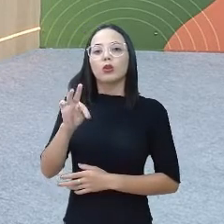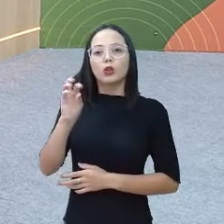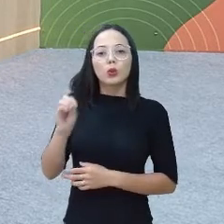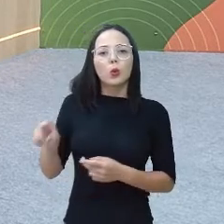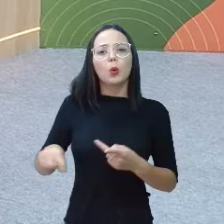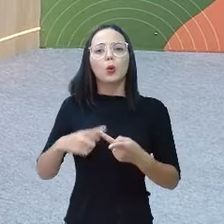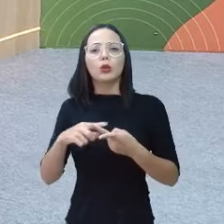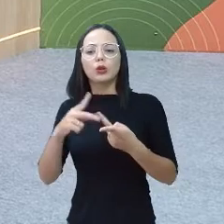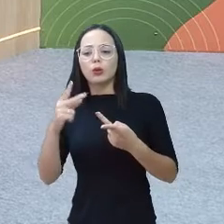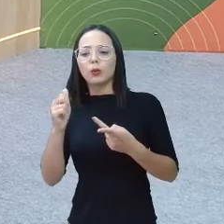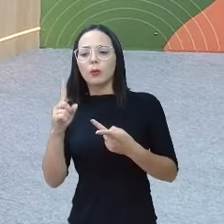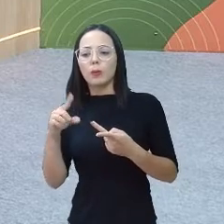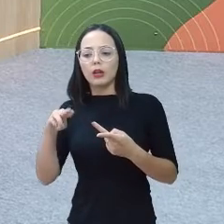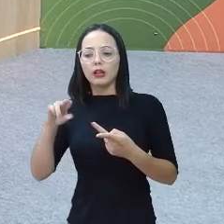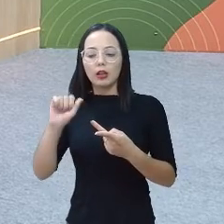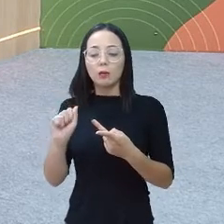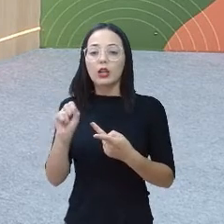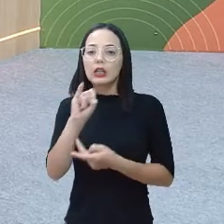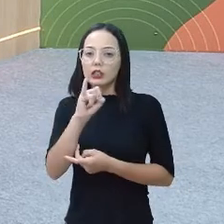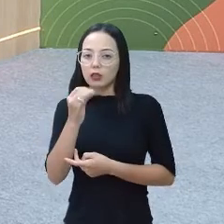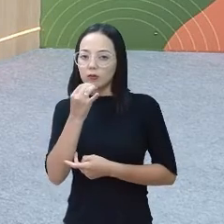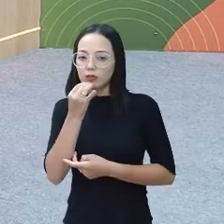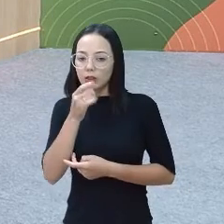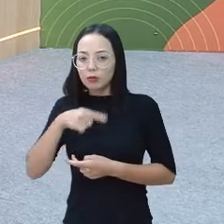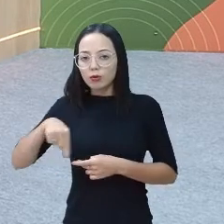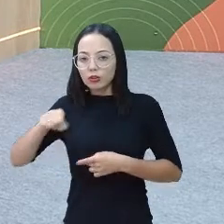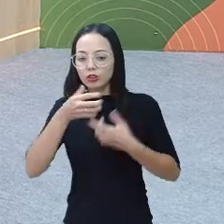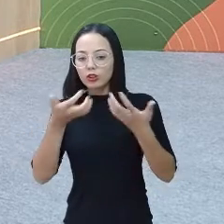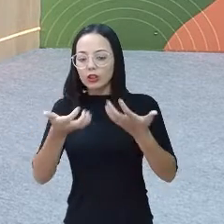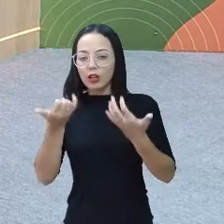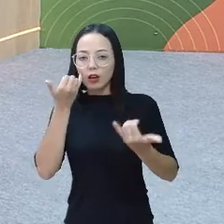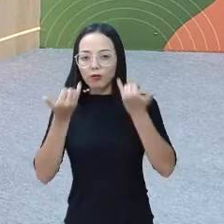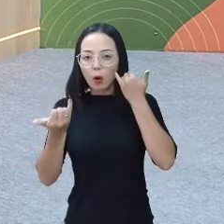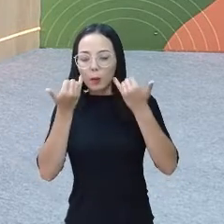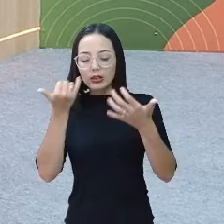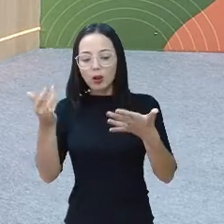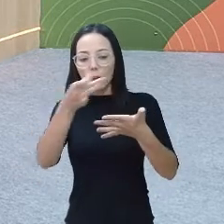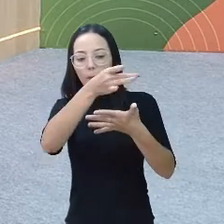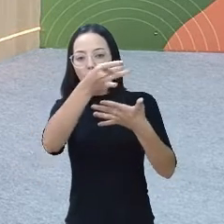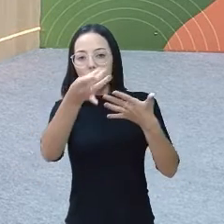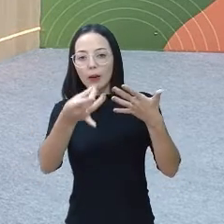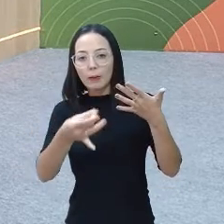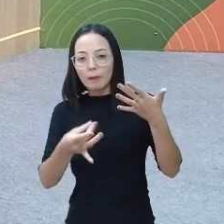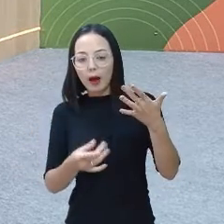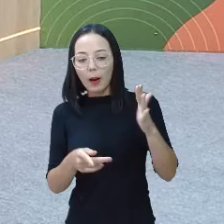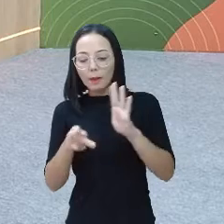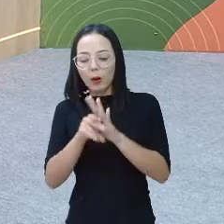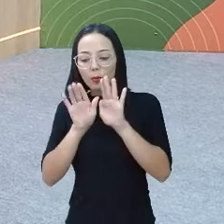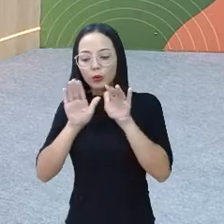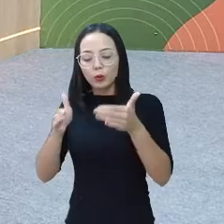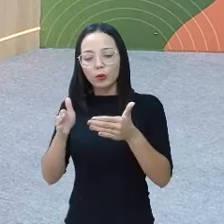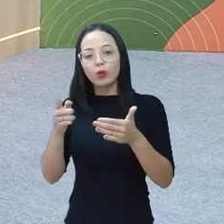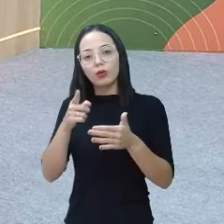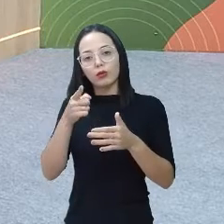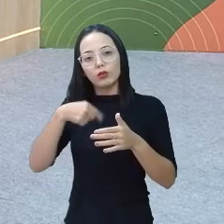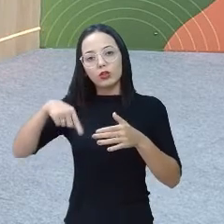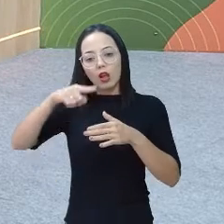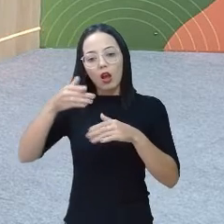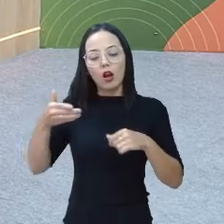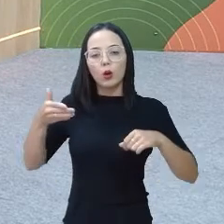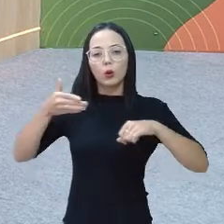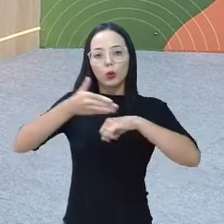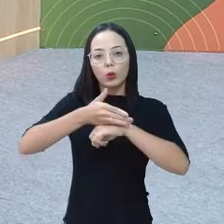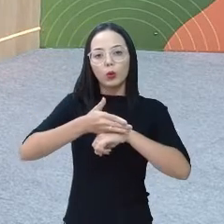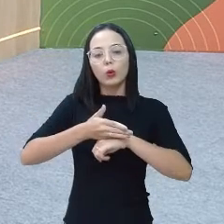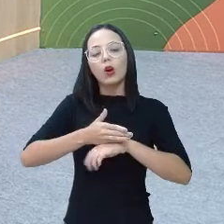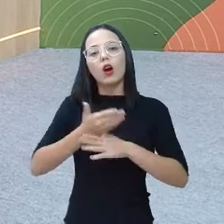da pandemia. E se vocês quiserem, né, uma informação mais detalhada, né, mais específica sobre isso, volta aí no